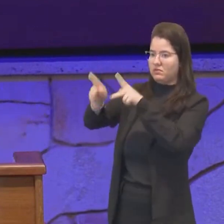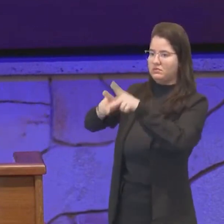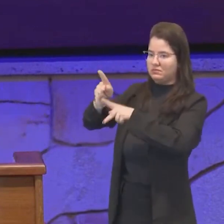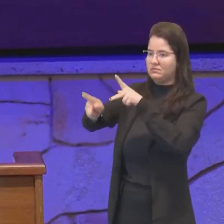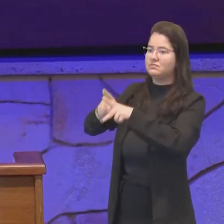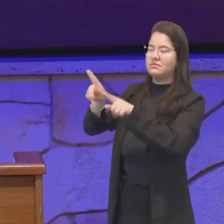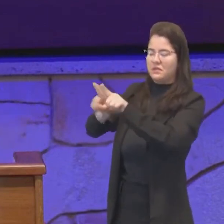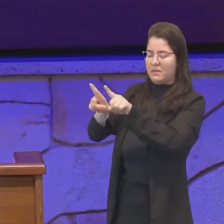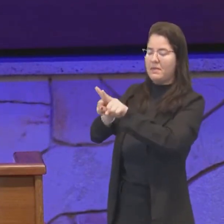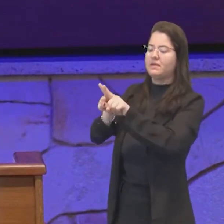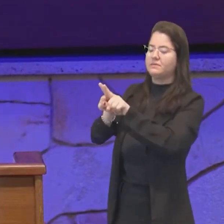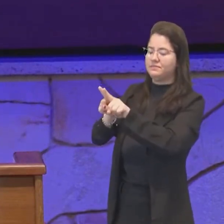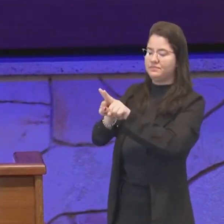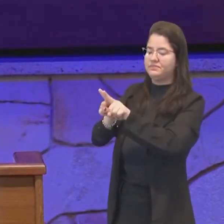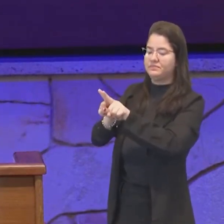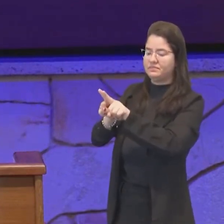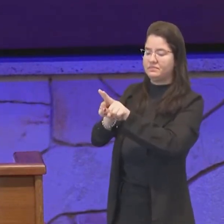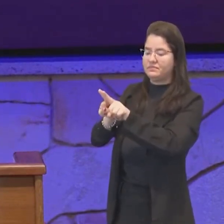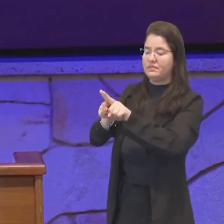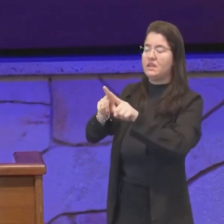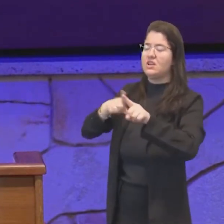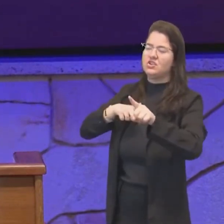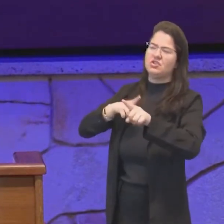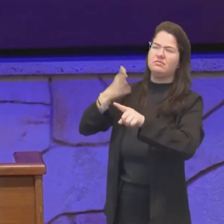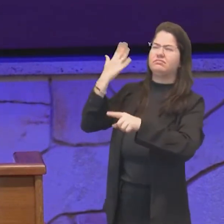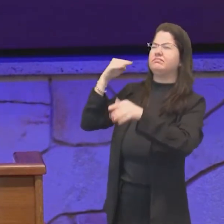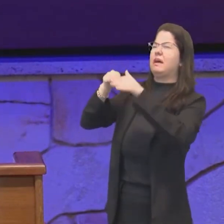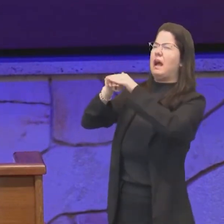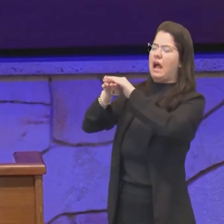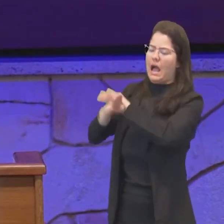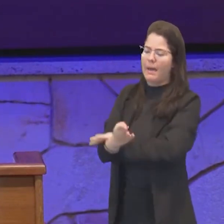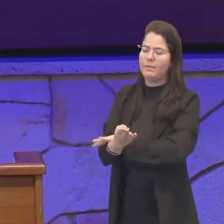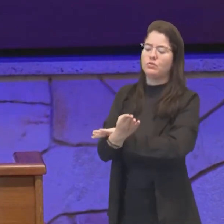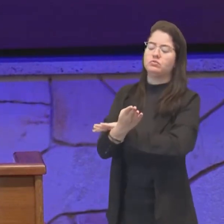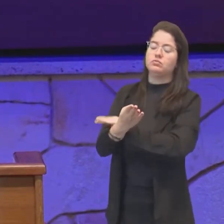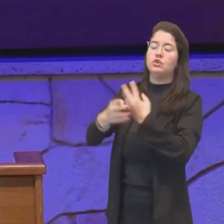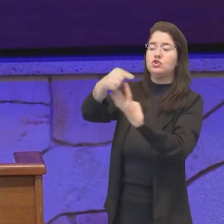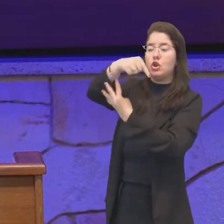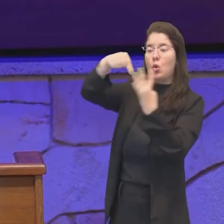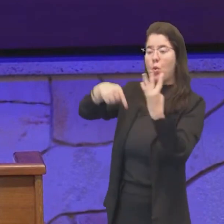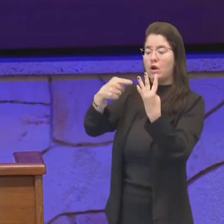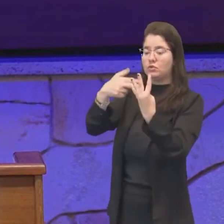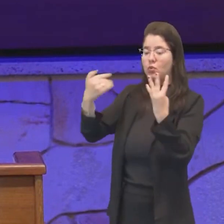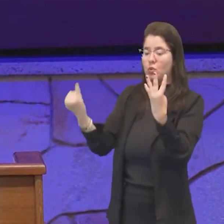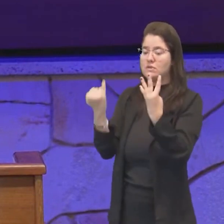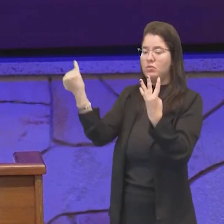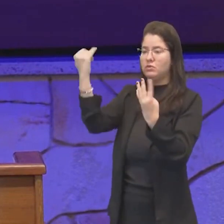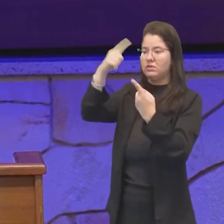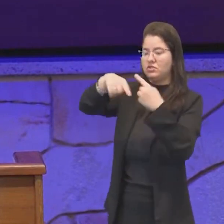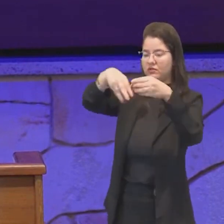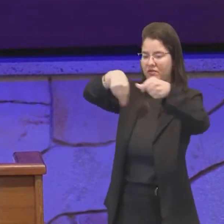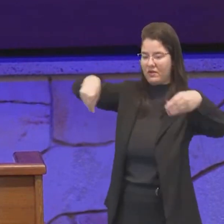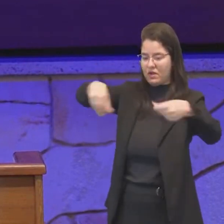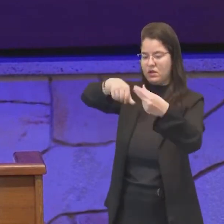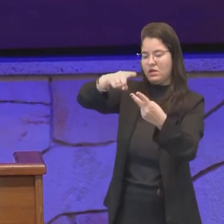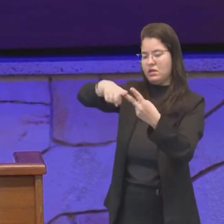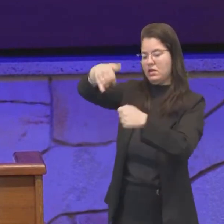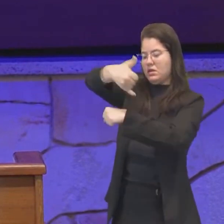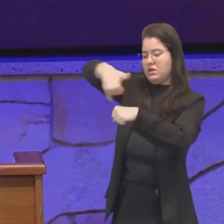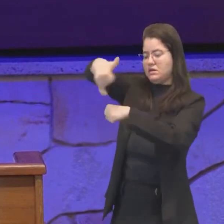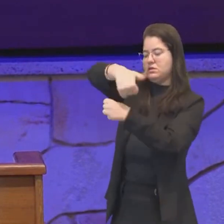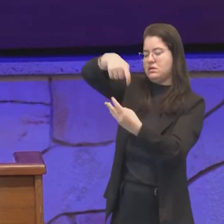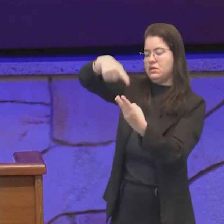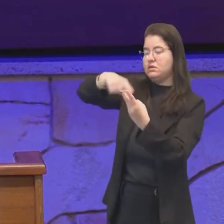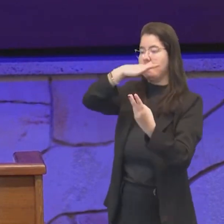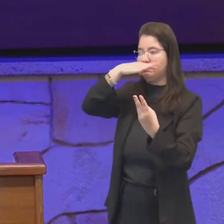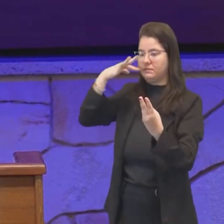de cereal, ela tinha 4 elementos importantes: o primeiro a farinha, o segundo o azeite, o terceiro o incenso,